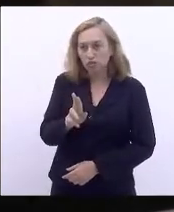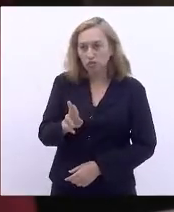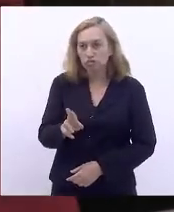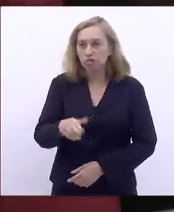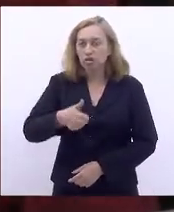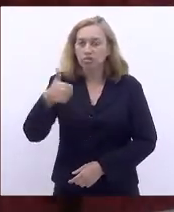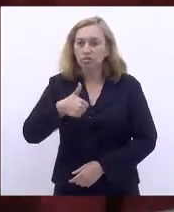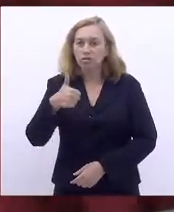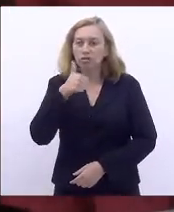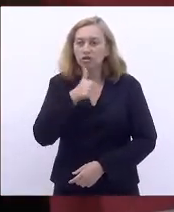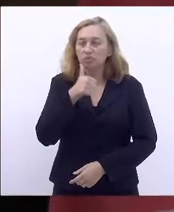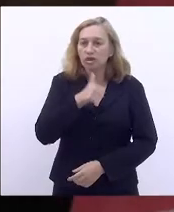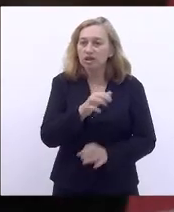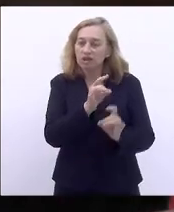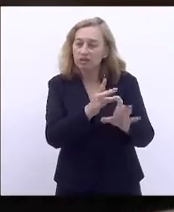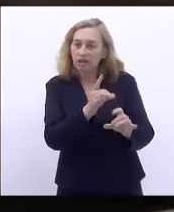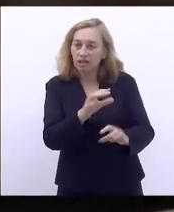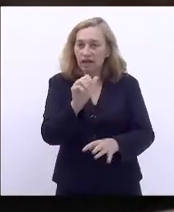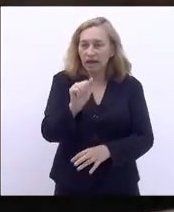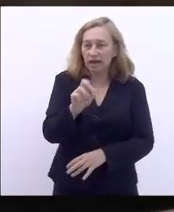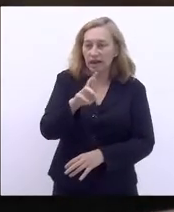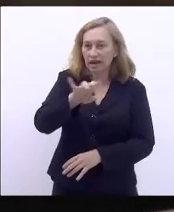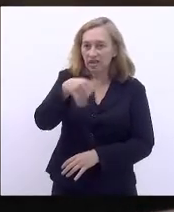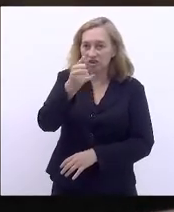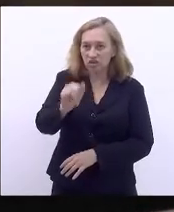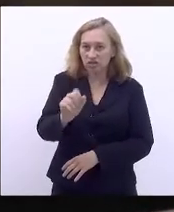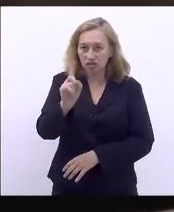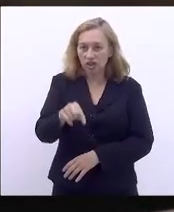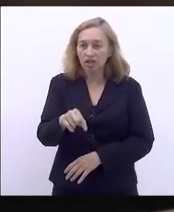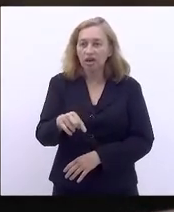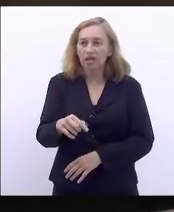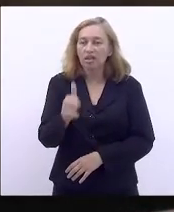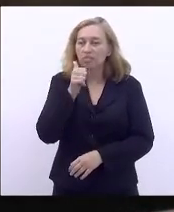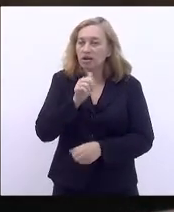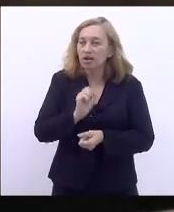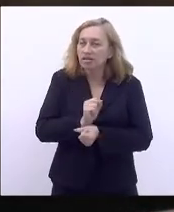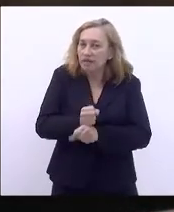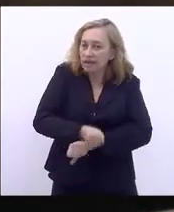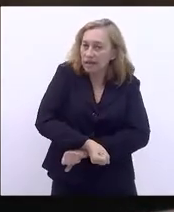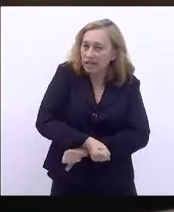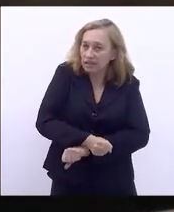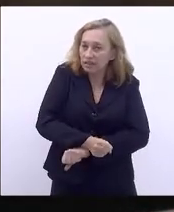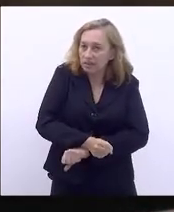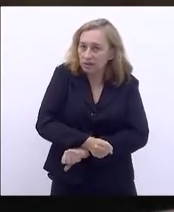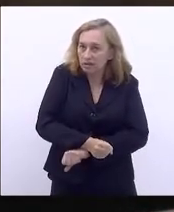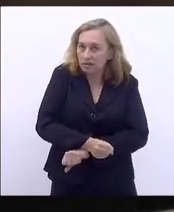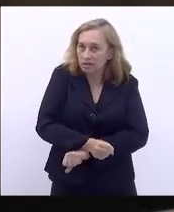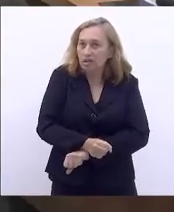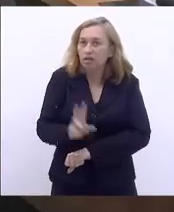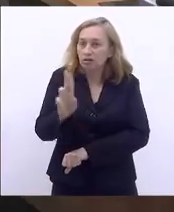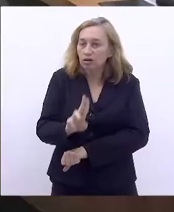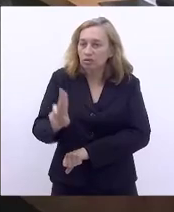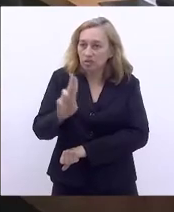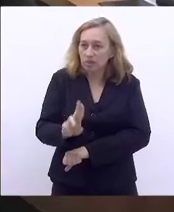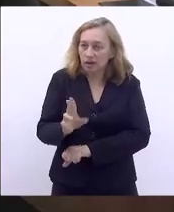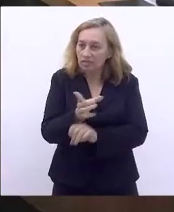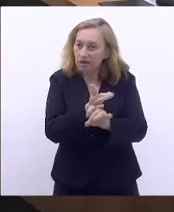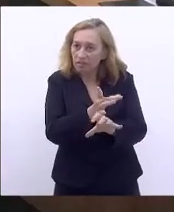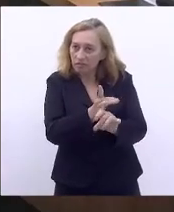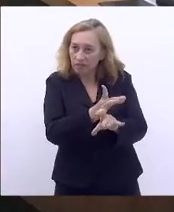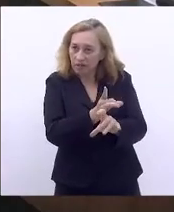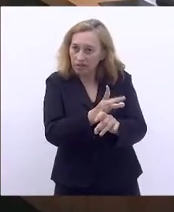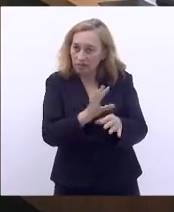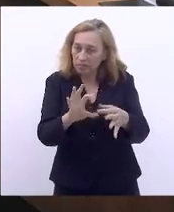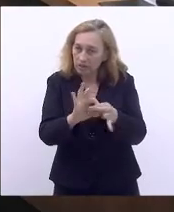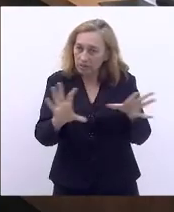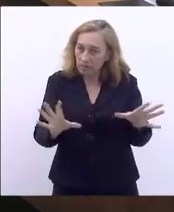baianas de Acarajé eram negras alforreadas, que usavam esse ofício como fonte de renda dentro daquele quadro de precariedade em